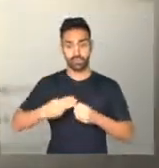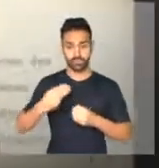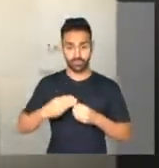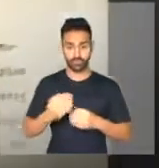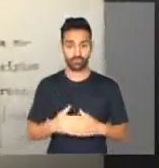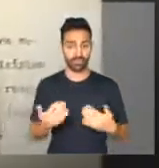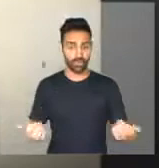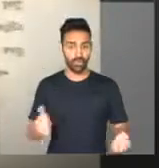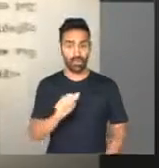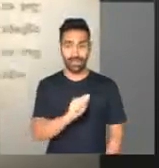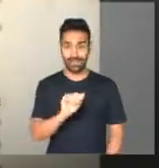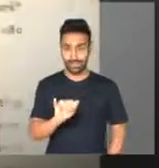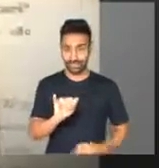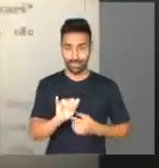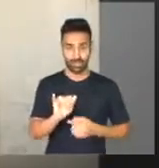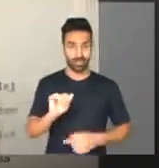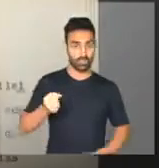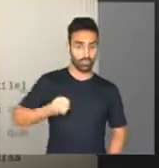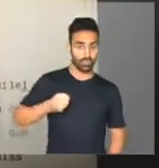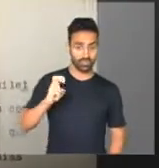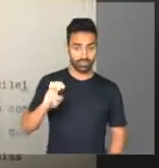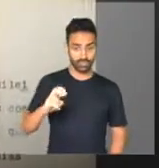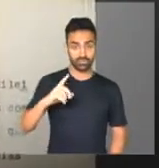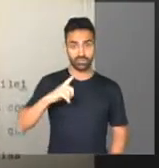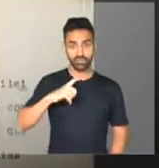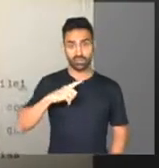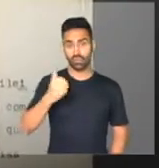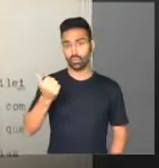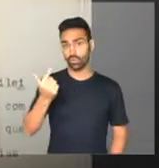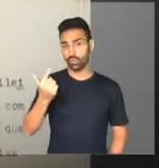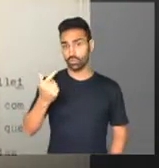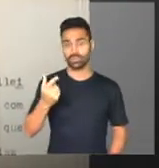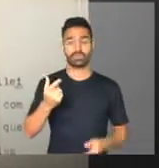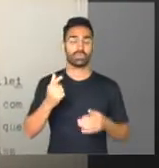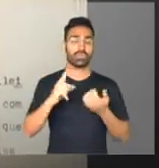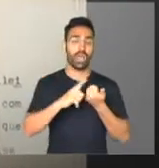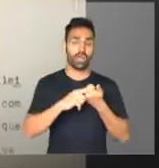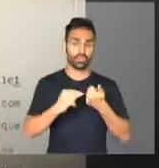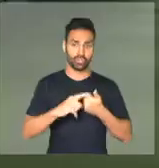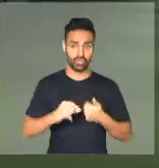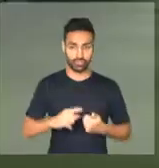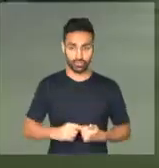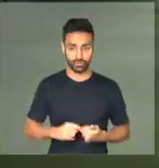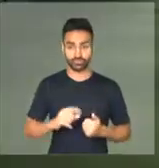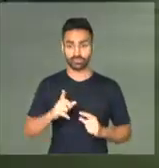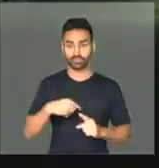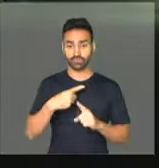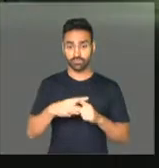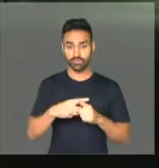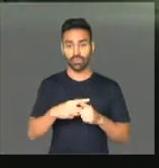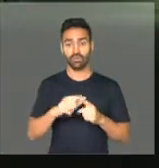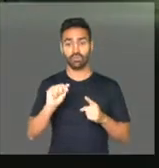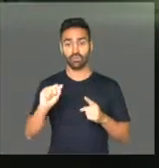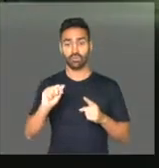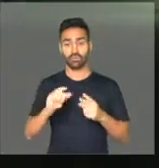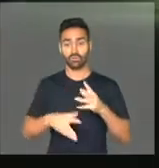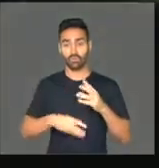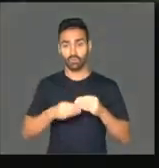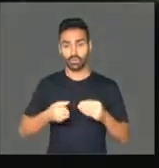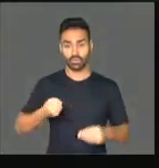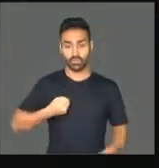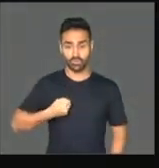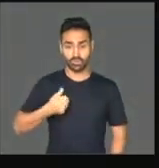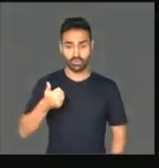ato institucional número 5 era composto por 12 artigos e vinha acompanhado do ato complementar número 38,